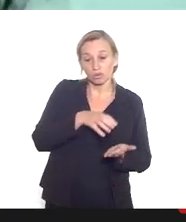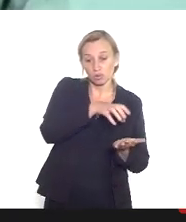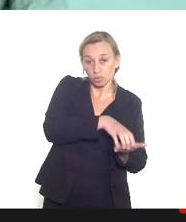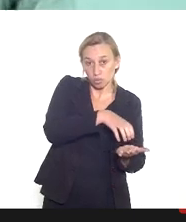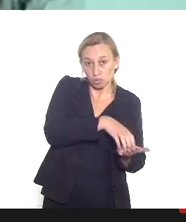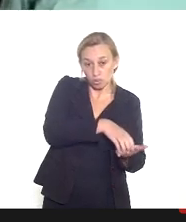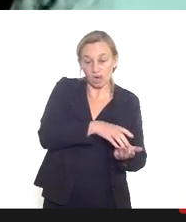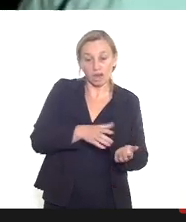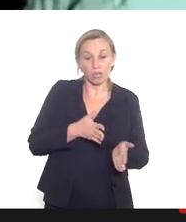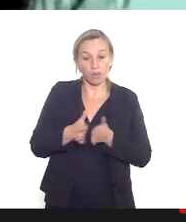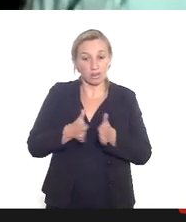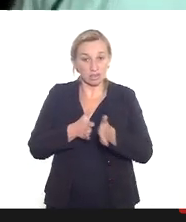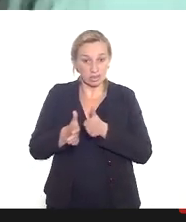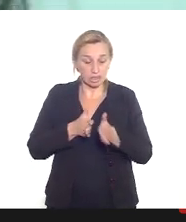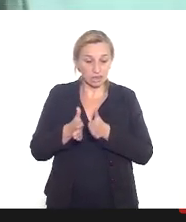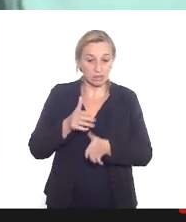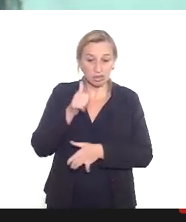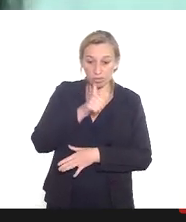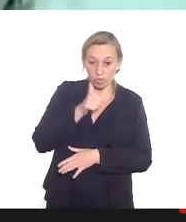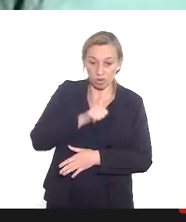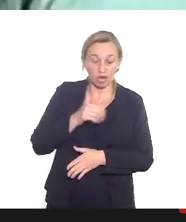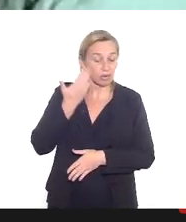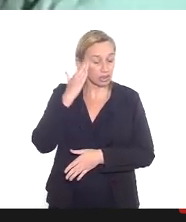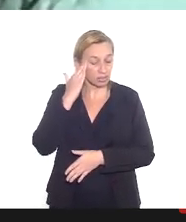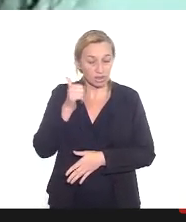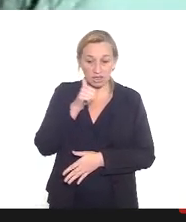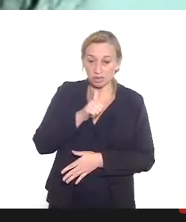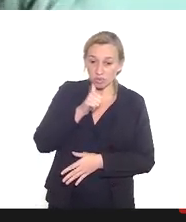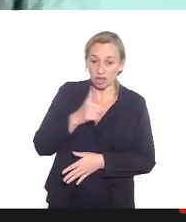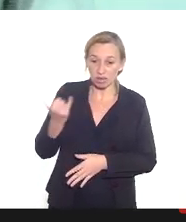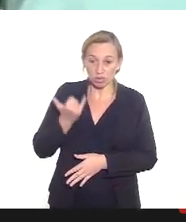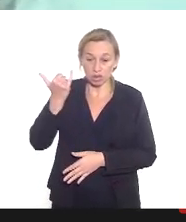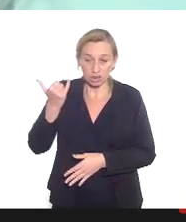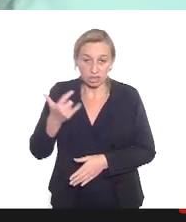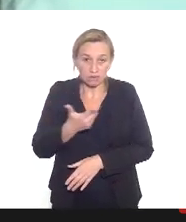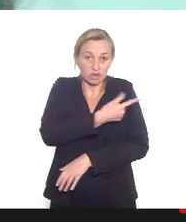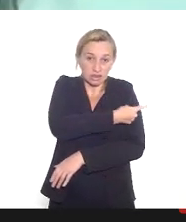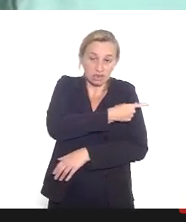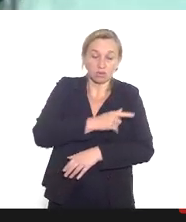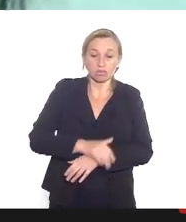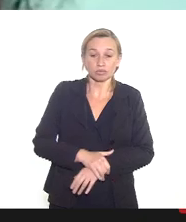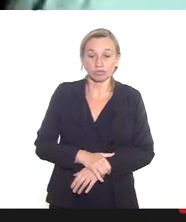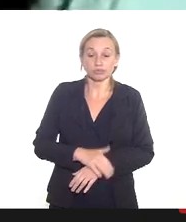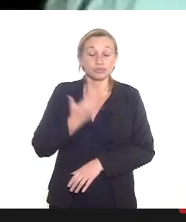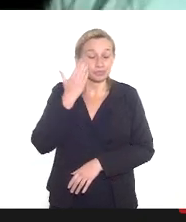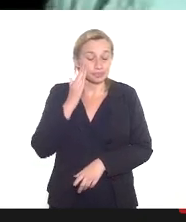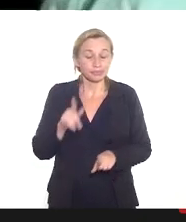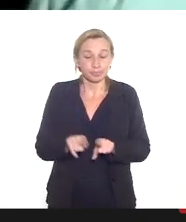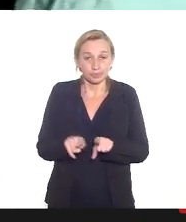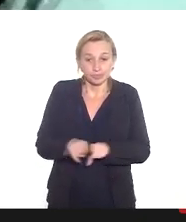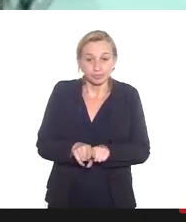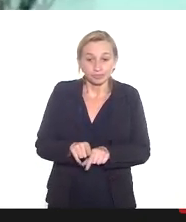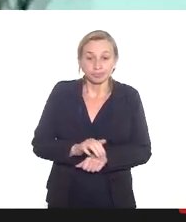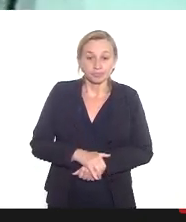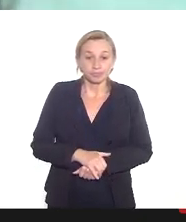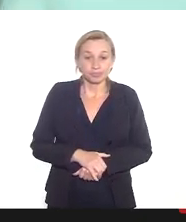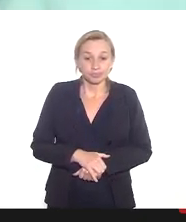e o acesso dessa mulher um entendimento dessa mulher conta a importância da vacinação entendendo também